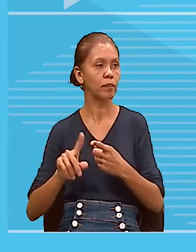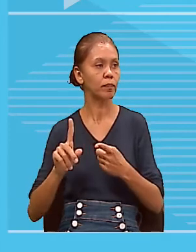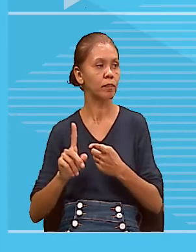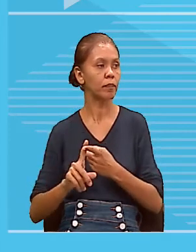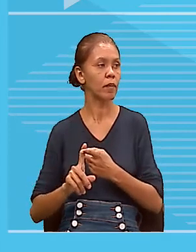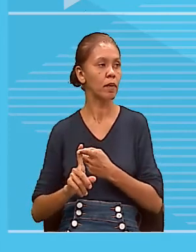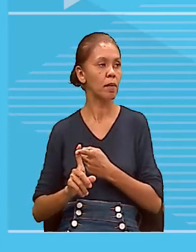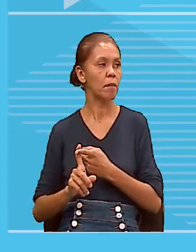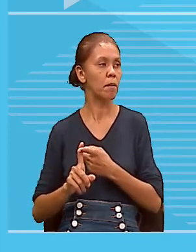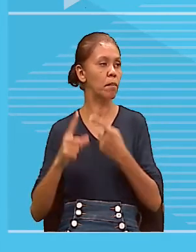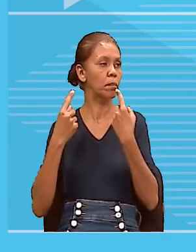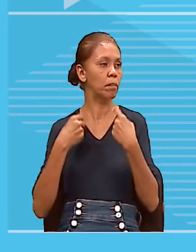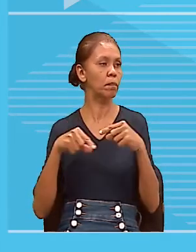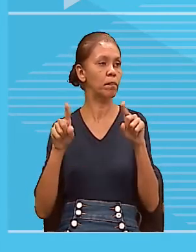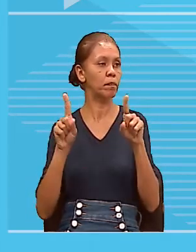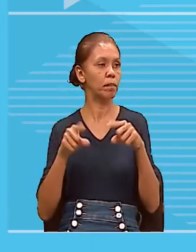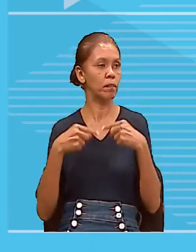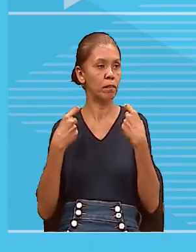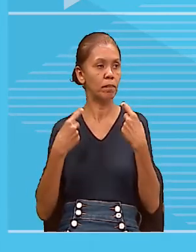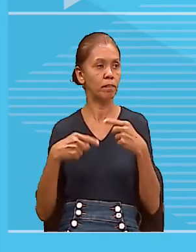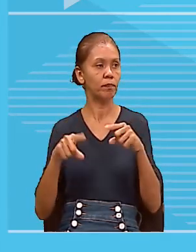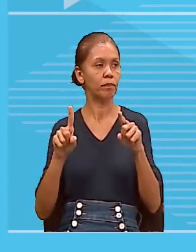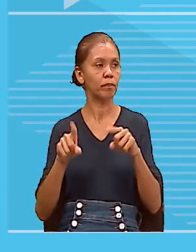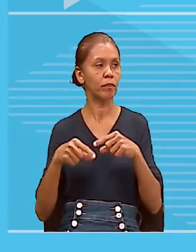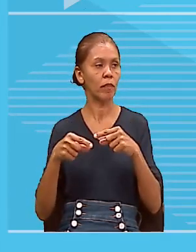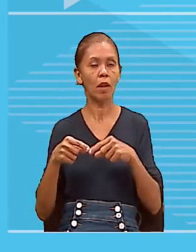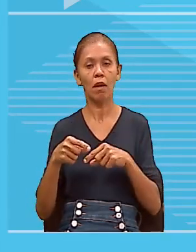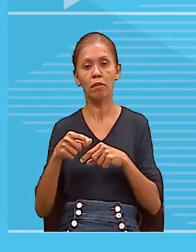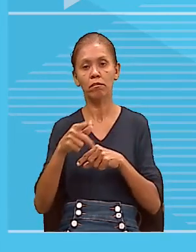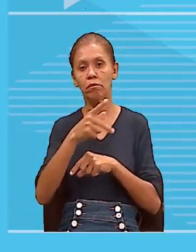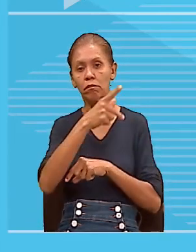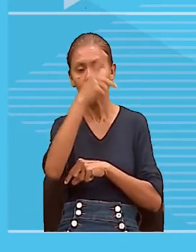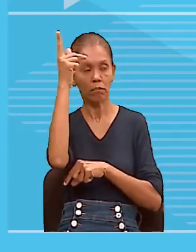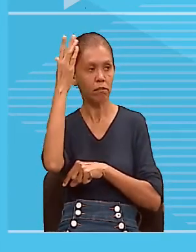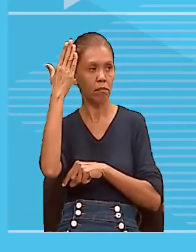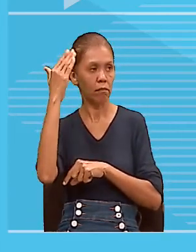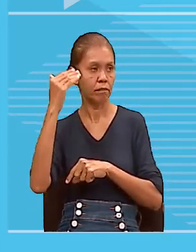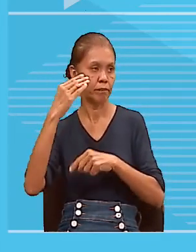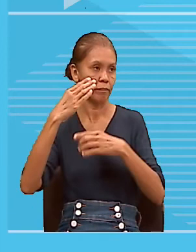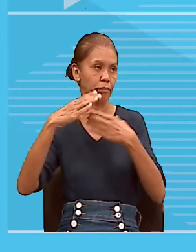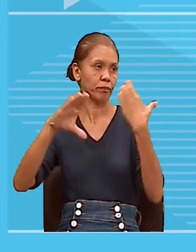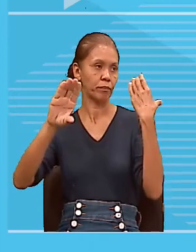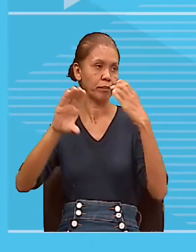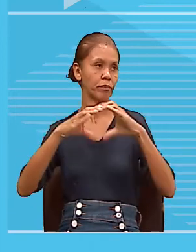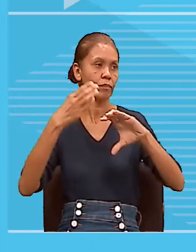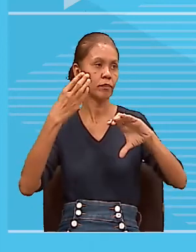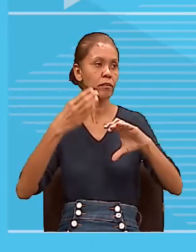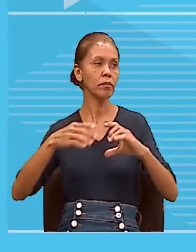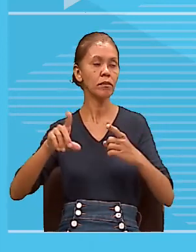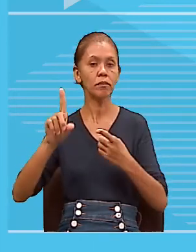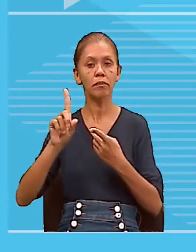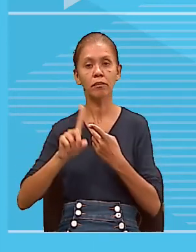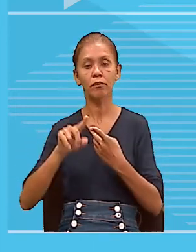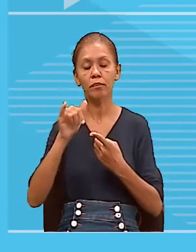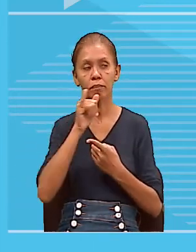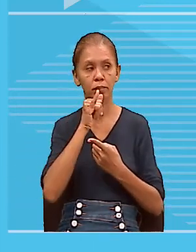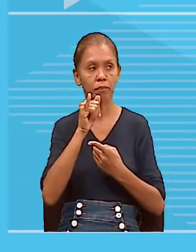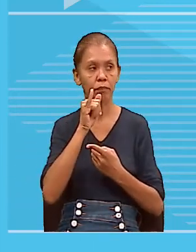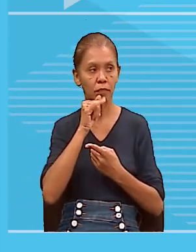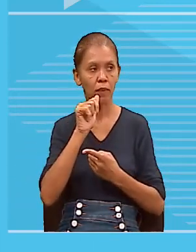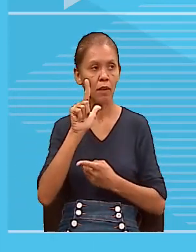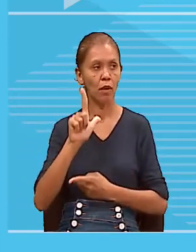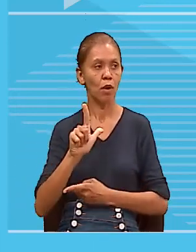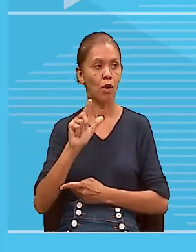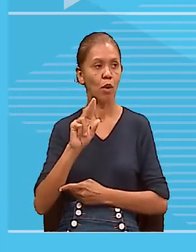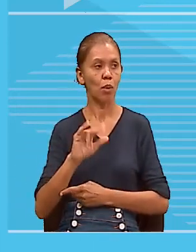E o Jackson do Pandeiro a música nordestina no sul era